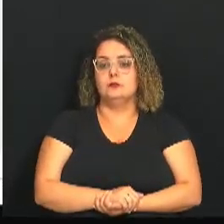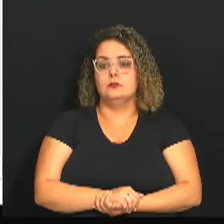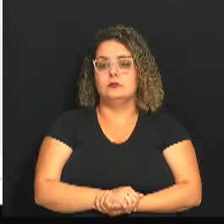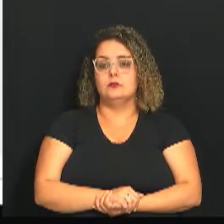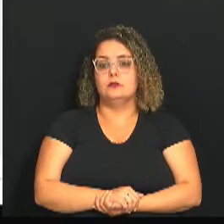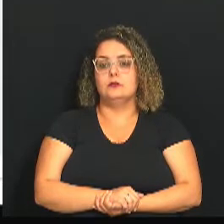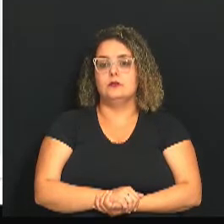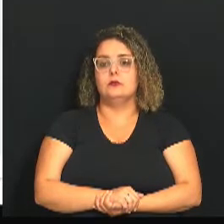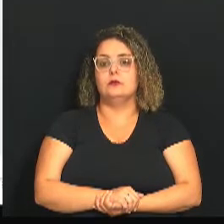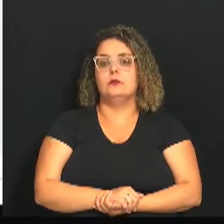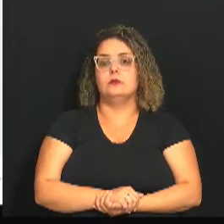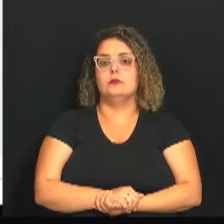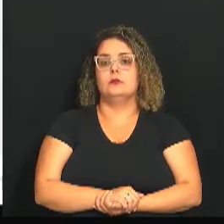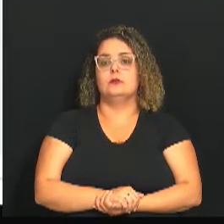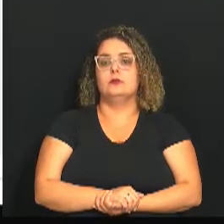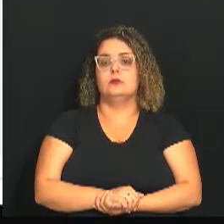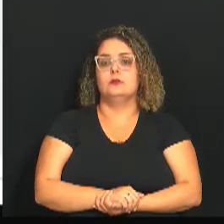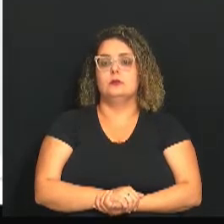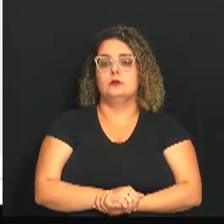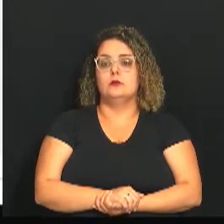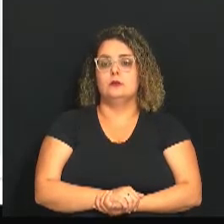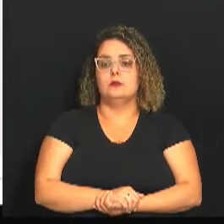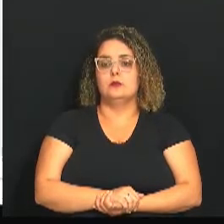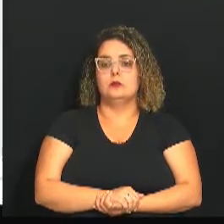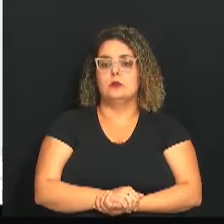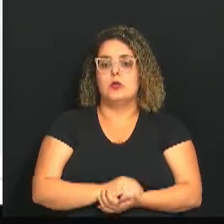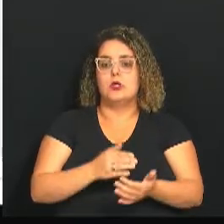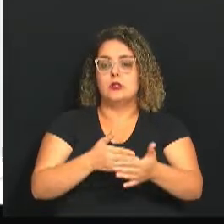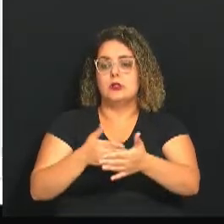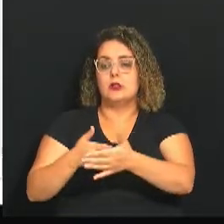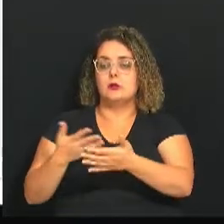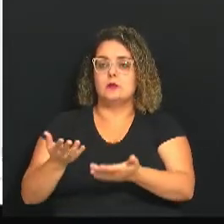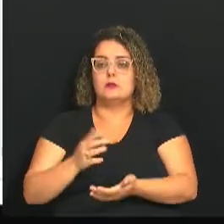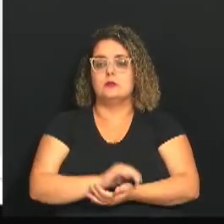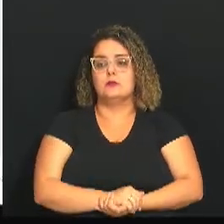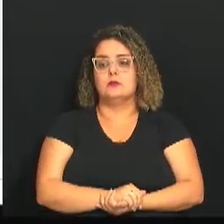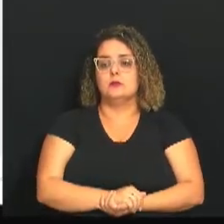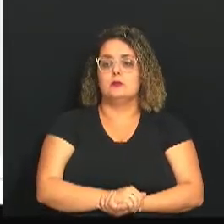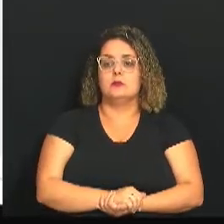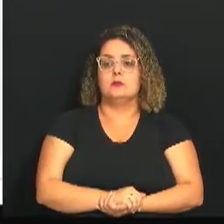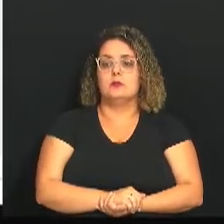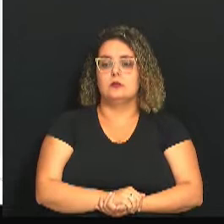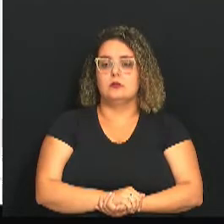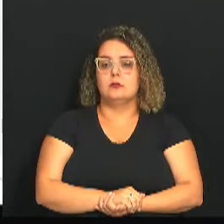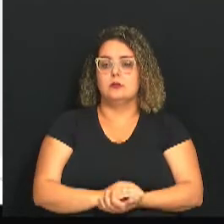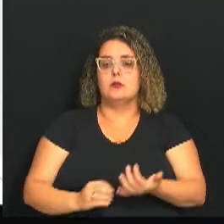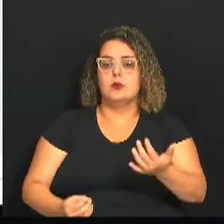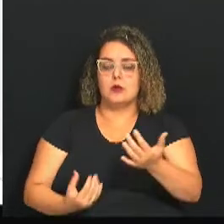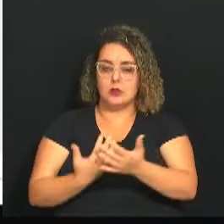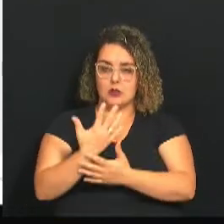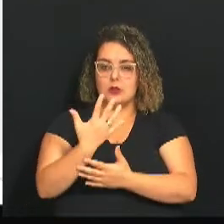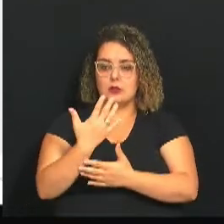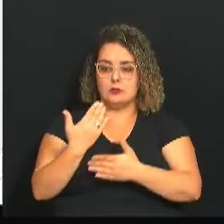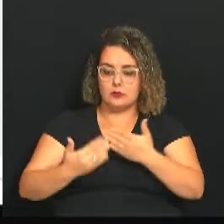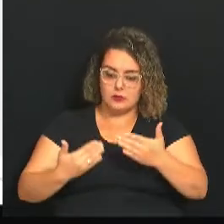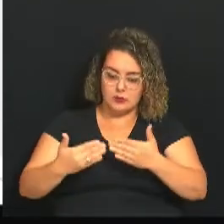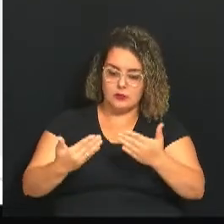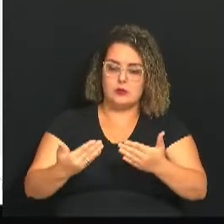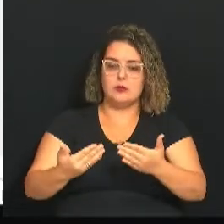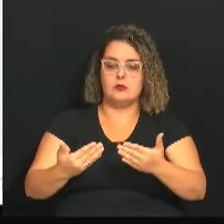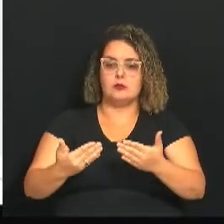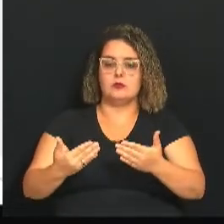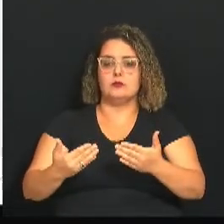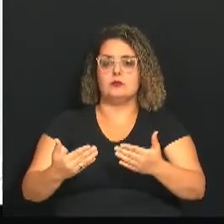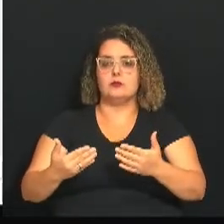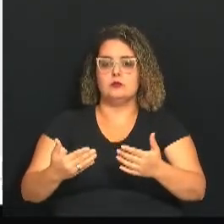assume coisas e tem suas limitações. A partir daí, o meteorologista, então, ele elabora o entendimento dos processos físicos que